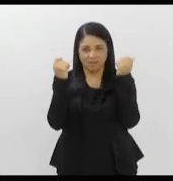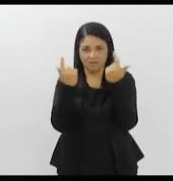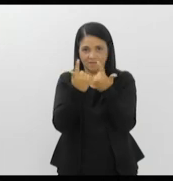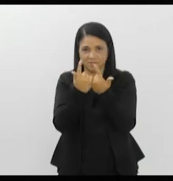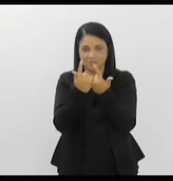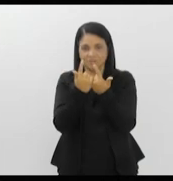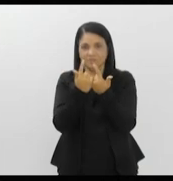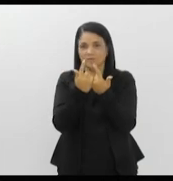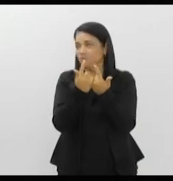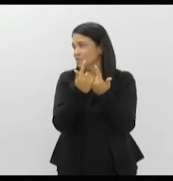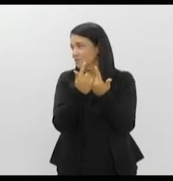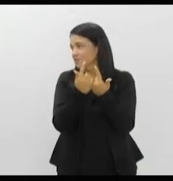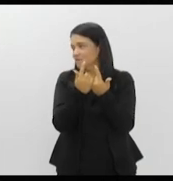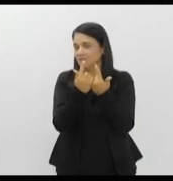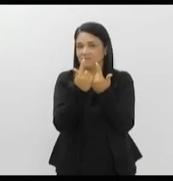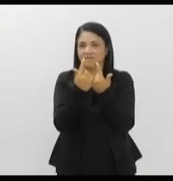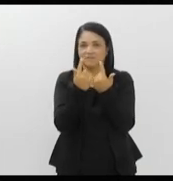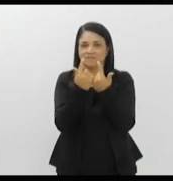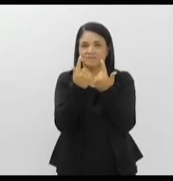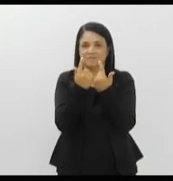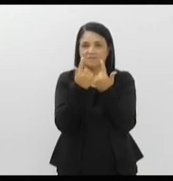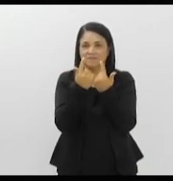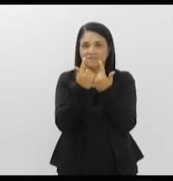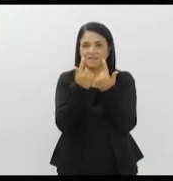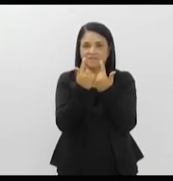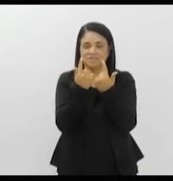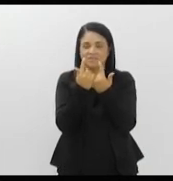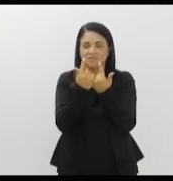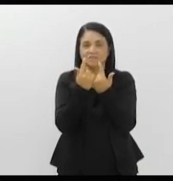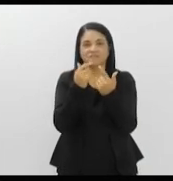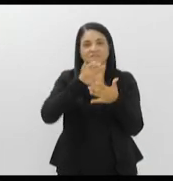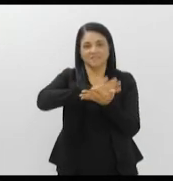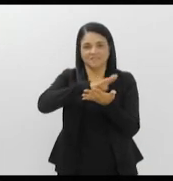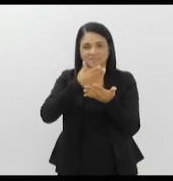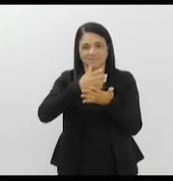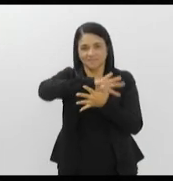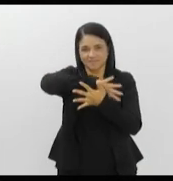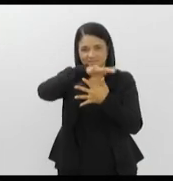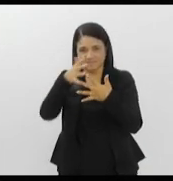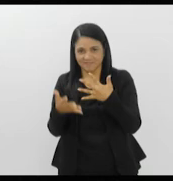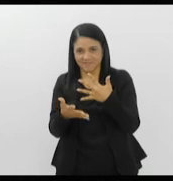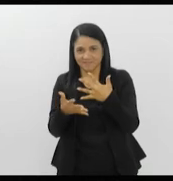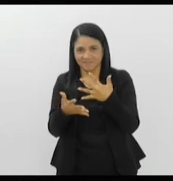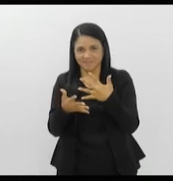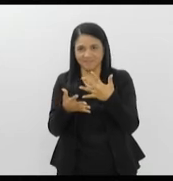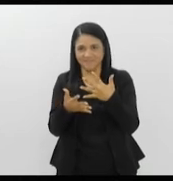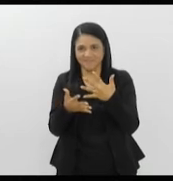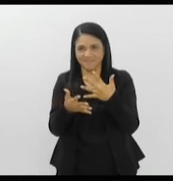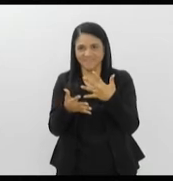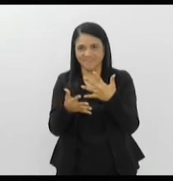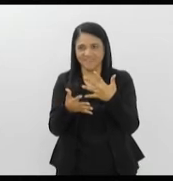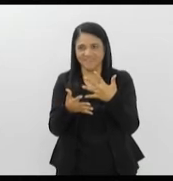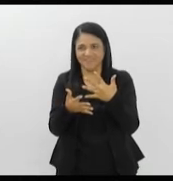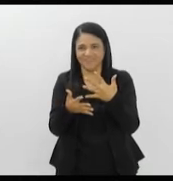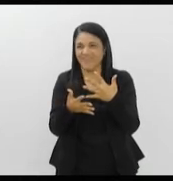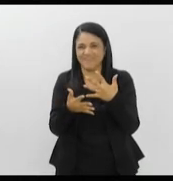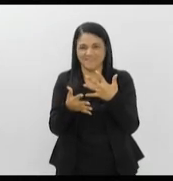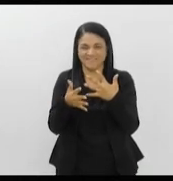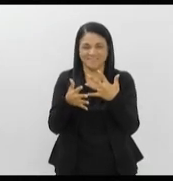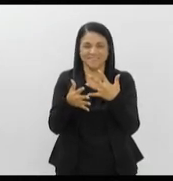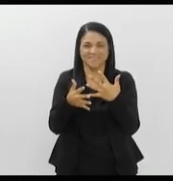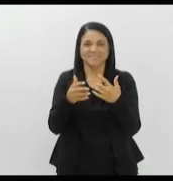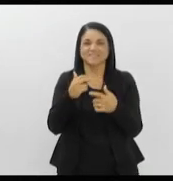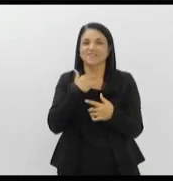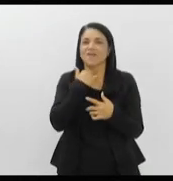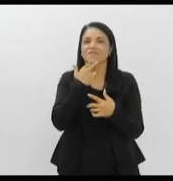Alerj, senhora intérprete da língua de Libras, que leva a nossa